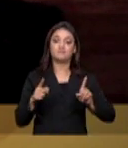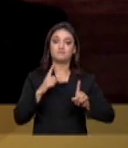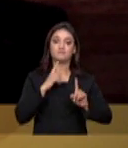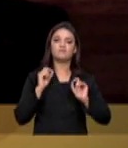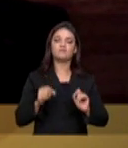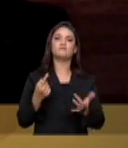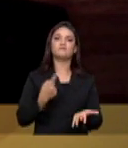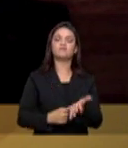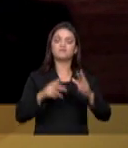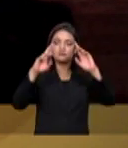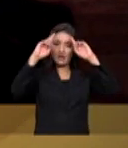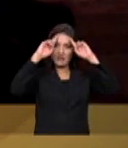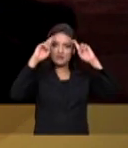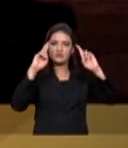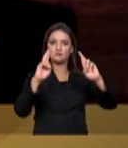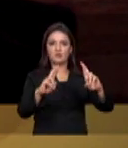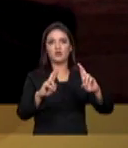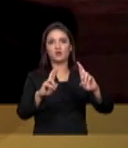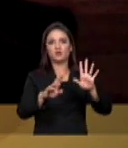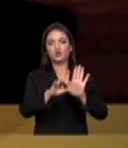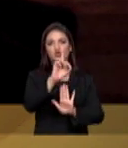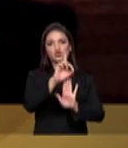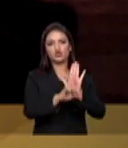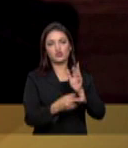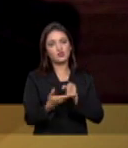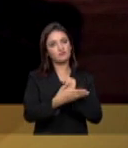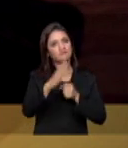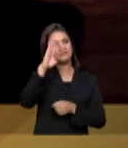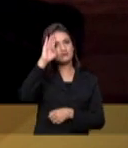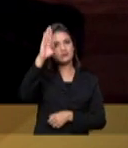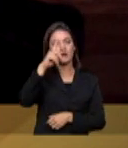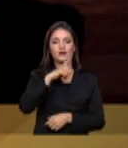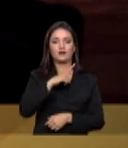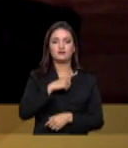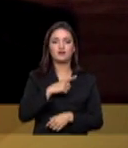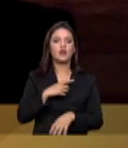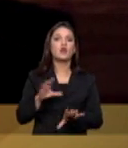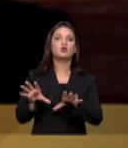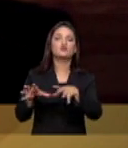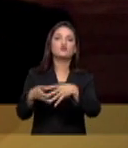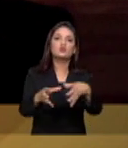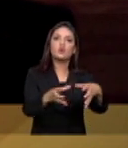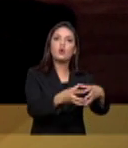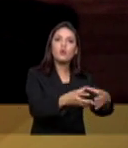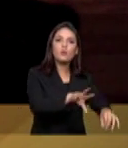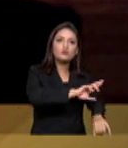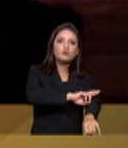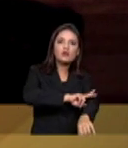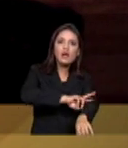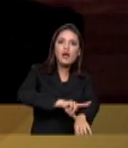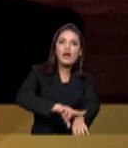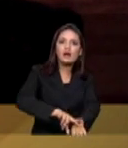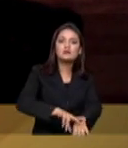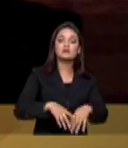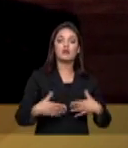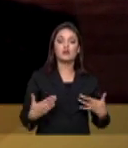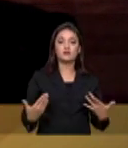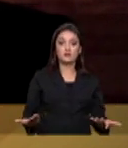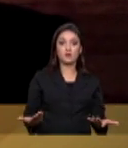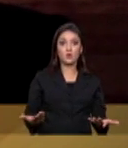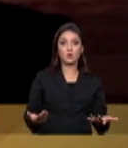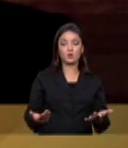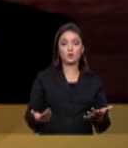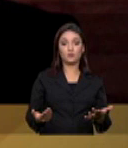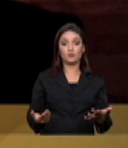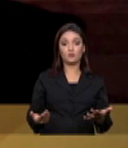marco o respeito ao direito fundamental aos grupos étnicos O que significa em